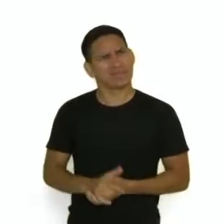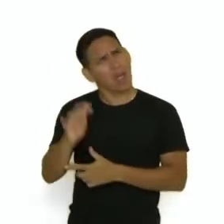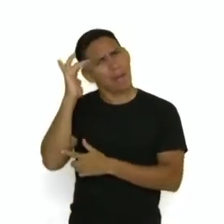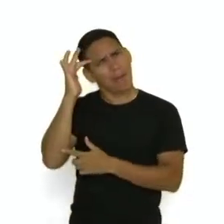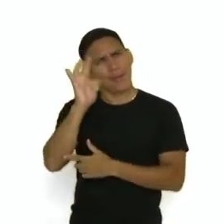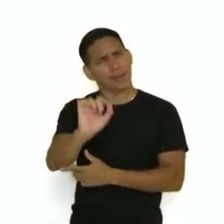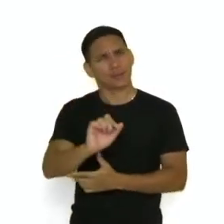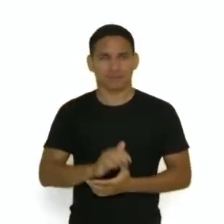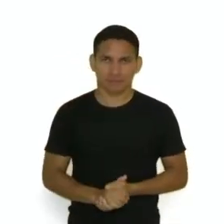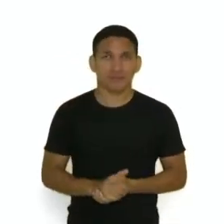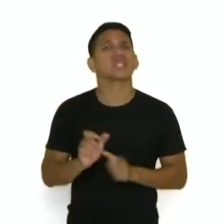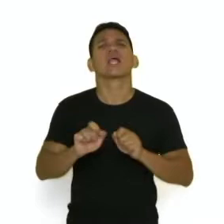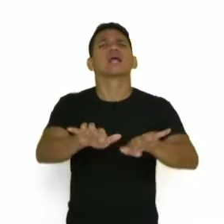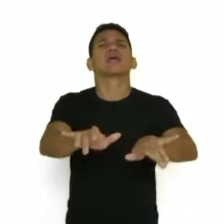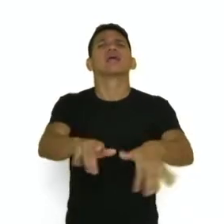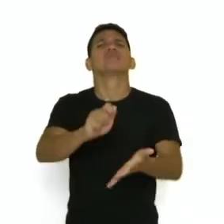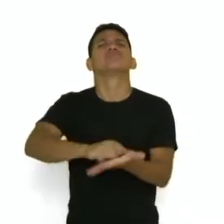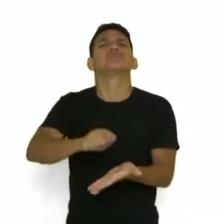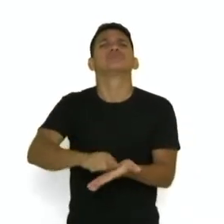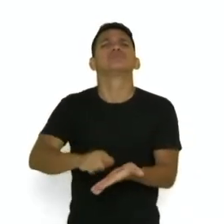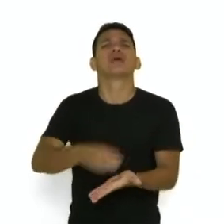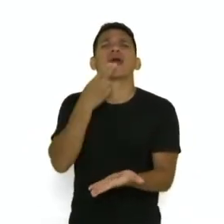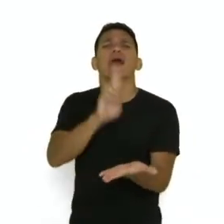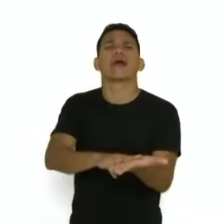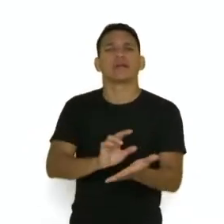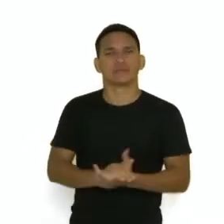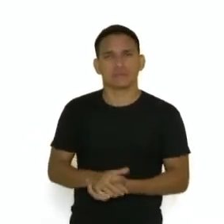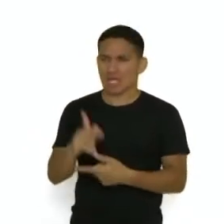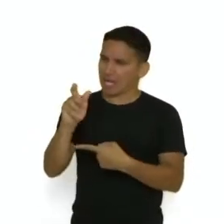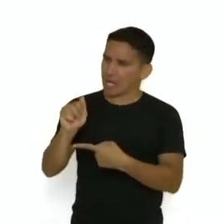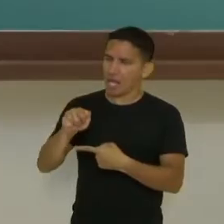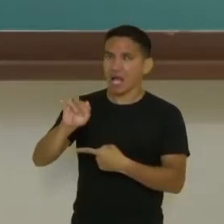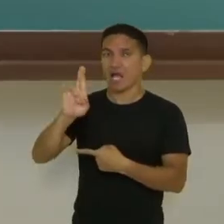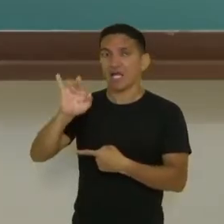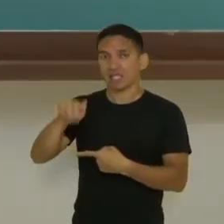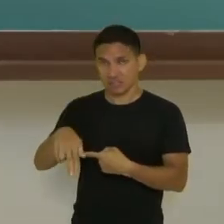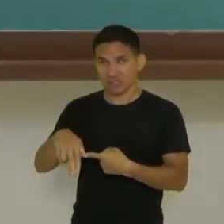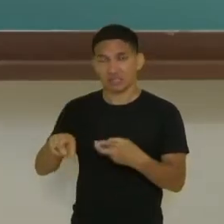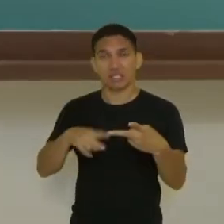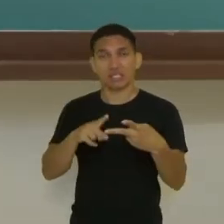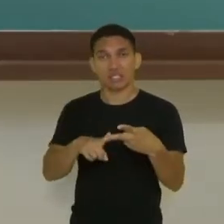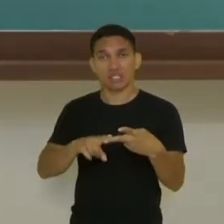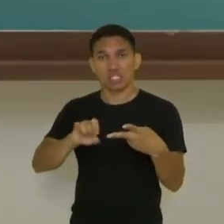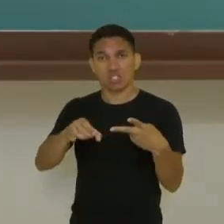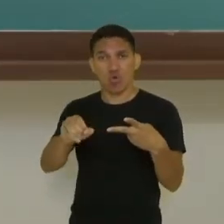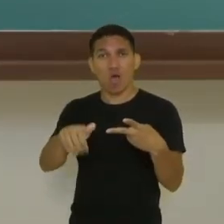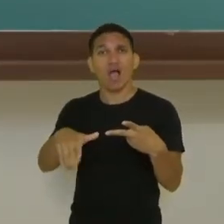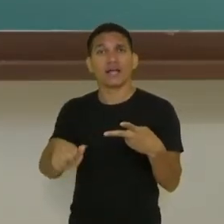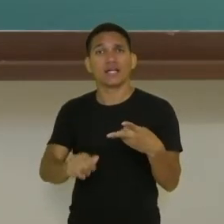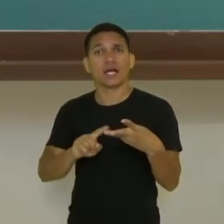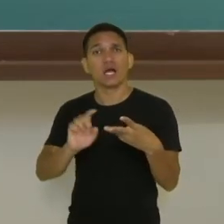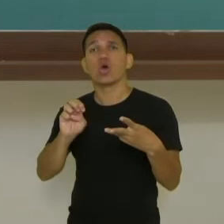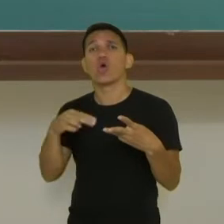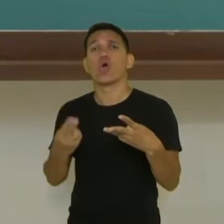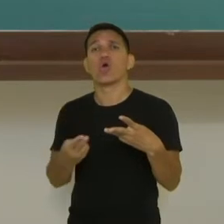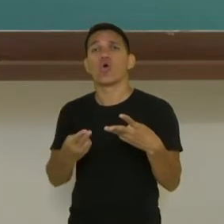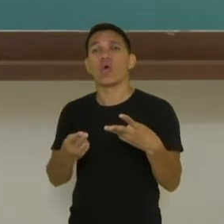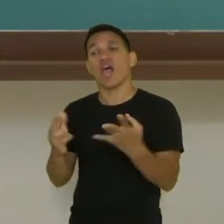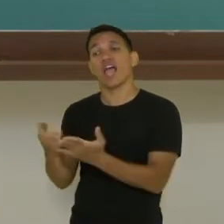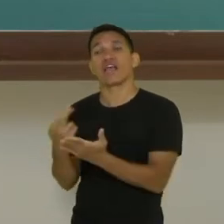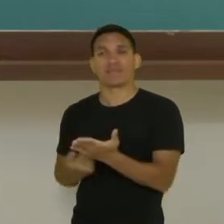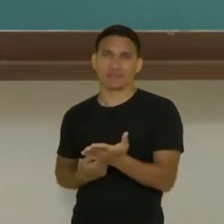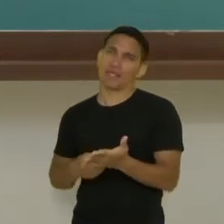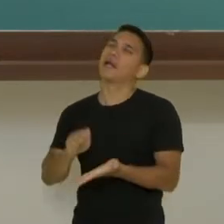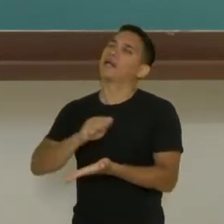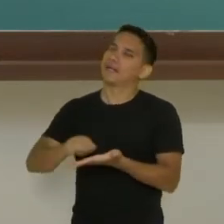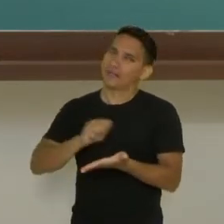pensar, quem redigiu essa carta? A Karen, a Joana ou a Super Interessante? Nesse caso, a carta, quem escreveu foi